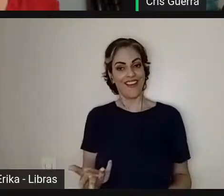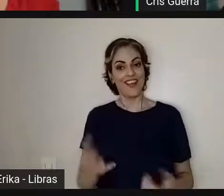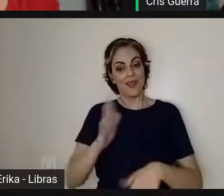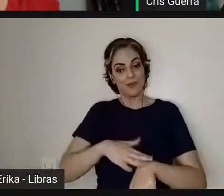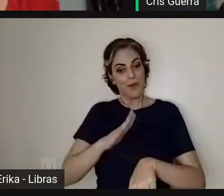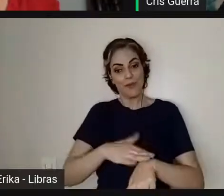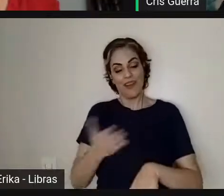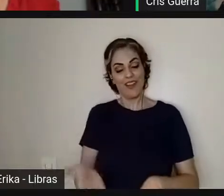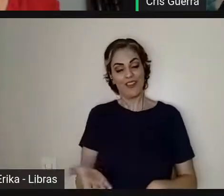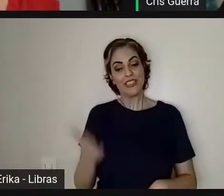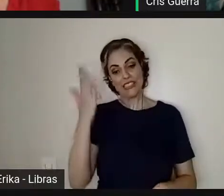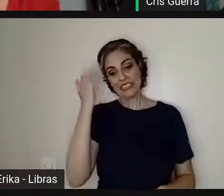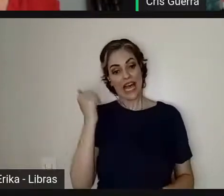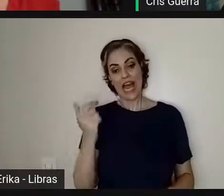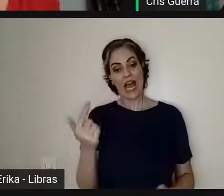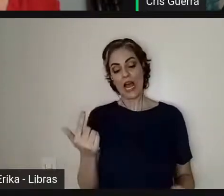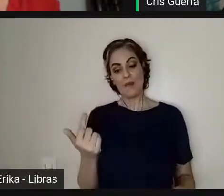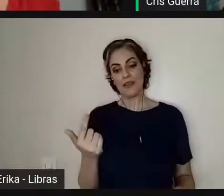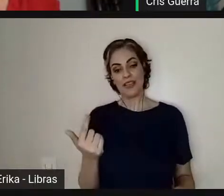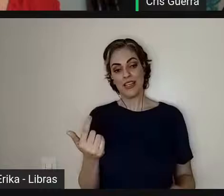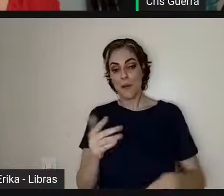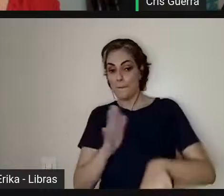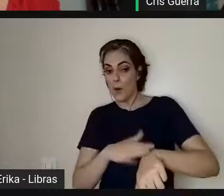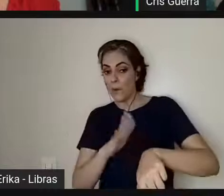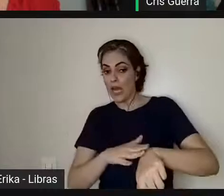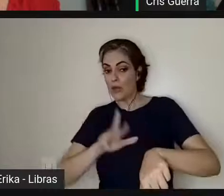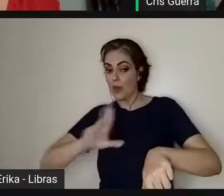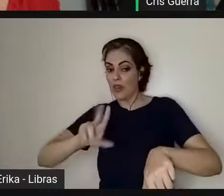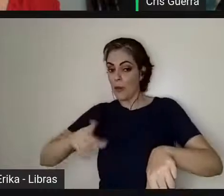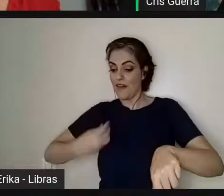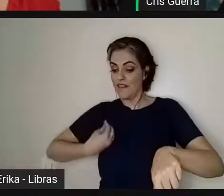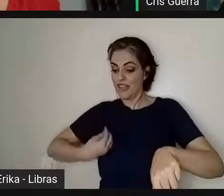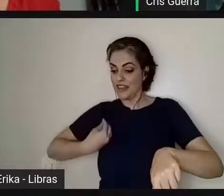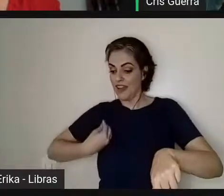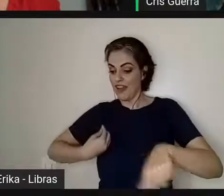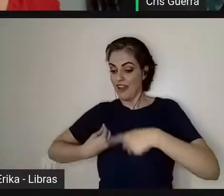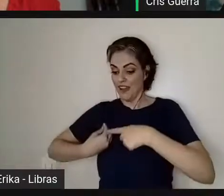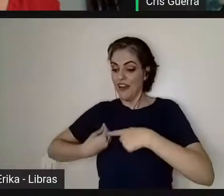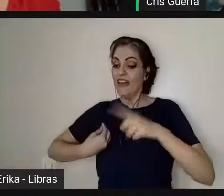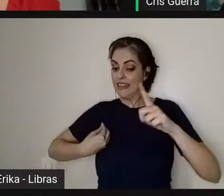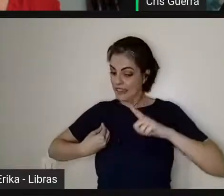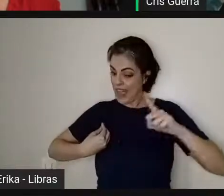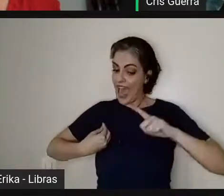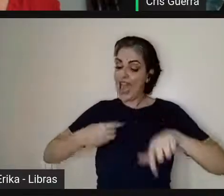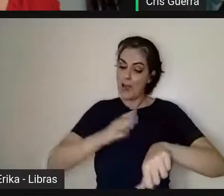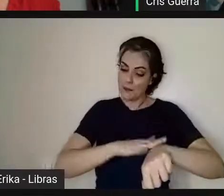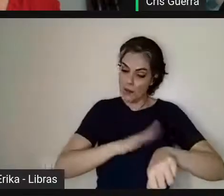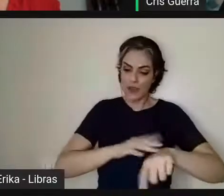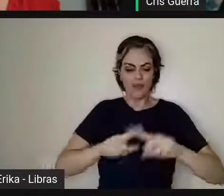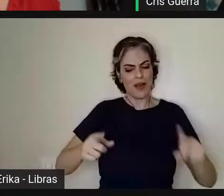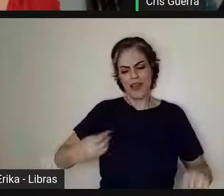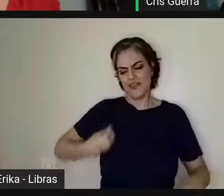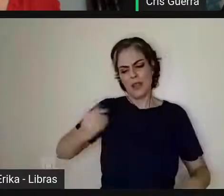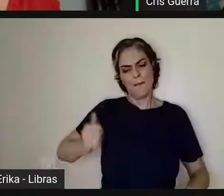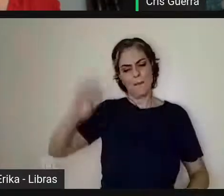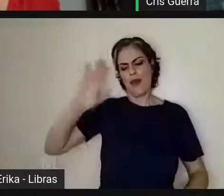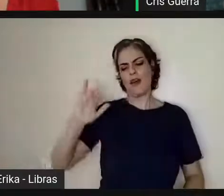as circunstâncias não são a nossa vida, que a nossa vida tem circunstâncias, mas a nossa vida é maior do que elas,